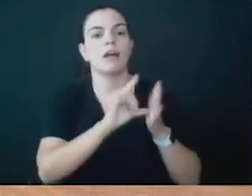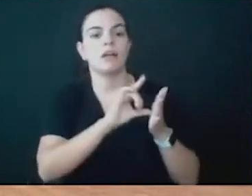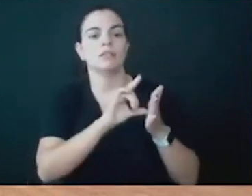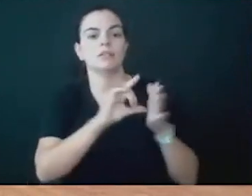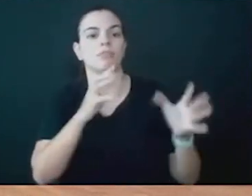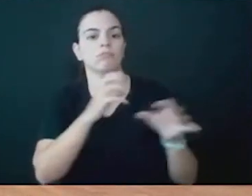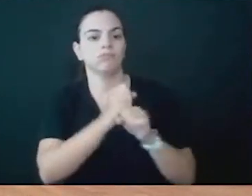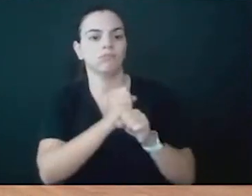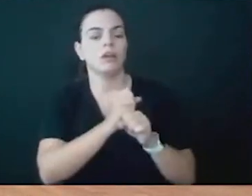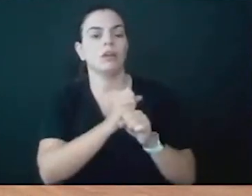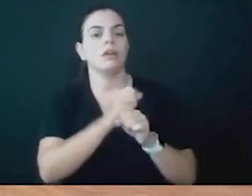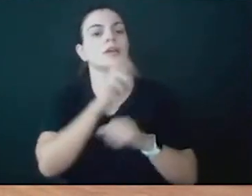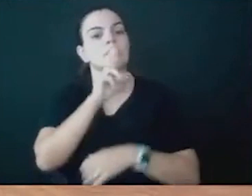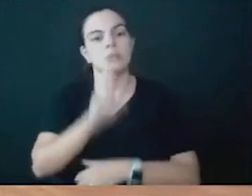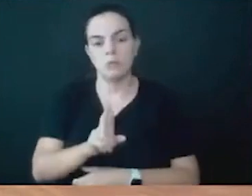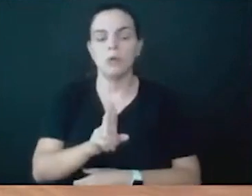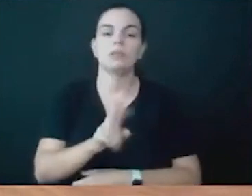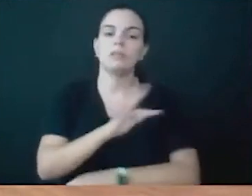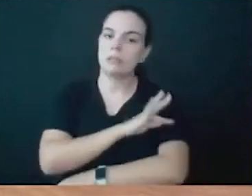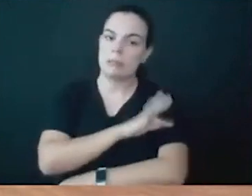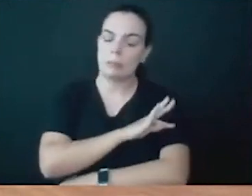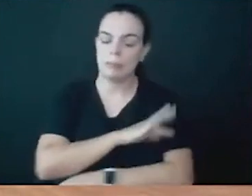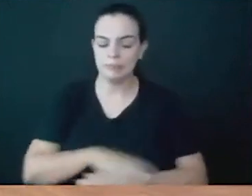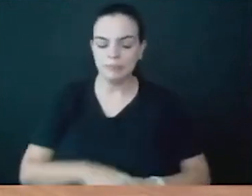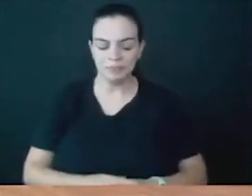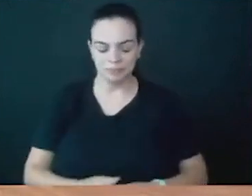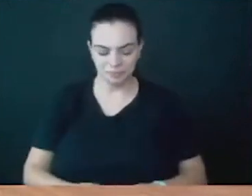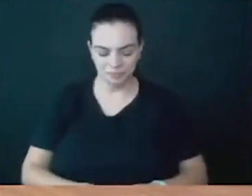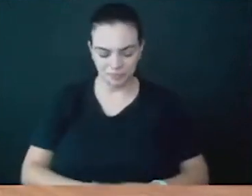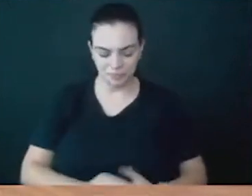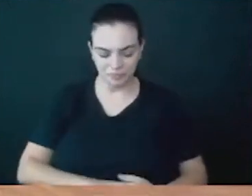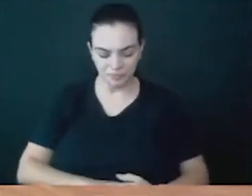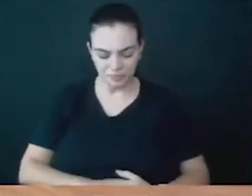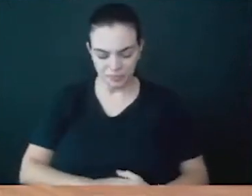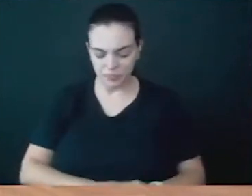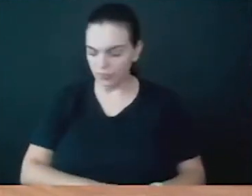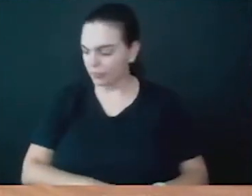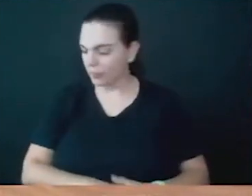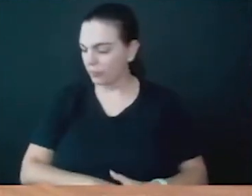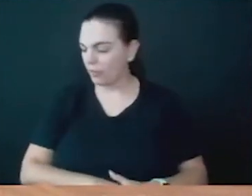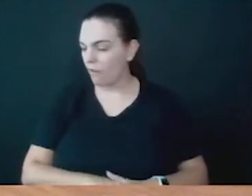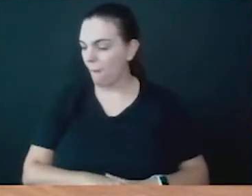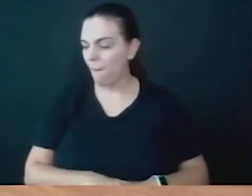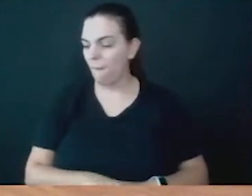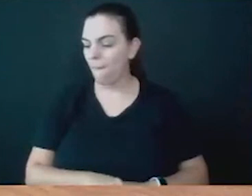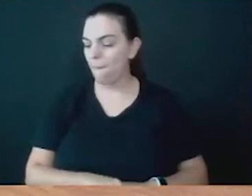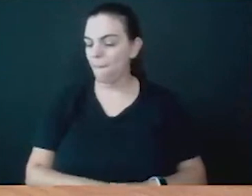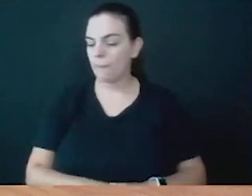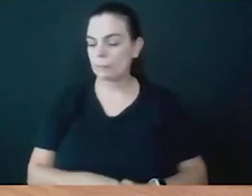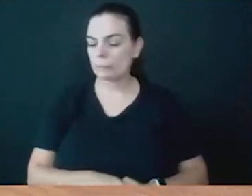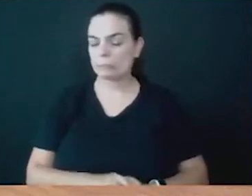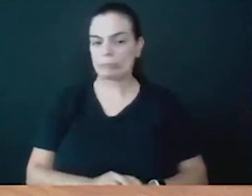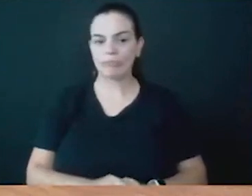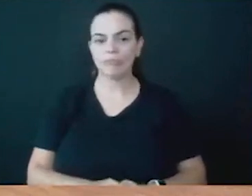técnica satisfatória frente às perguntas. Eu fiquei com uma dúvida, vereadora Josete,